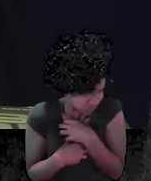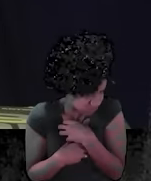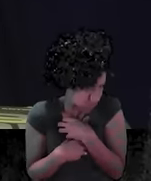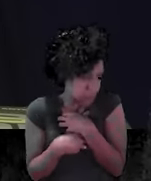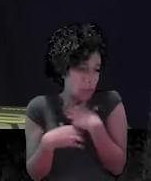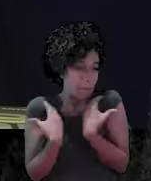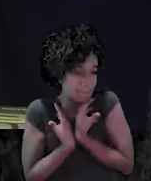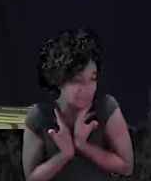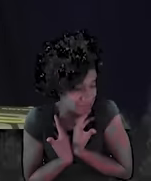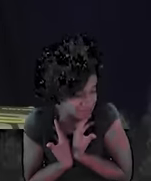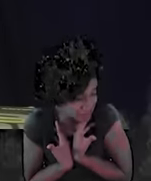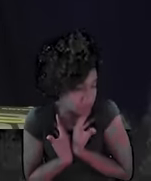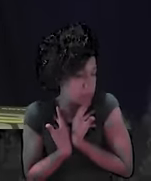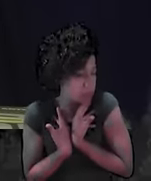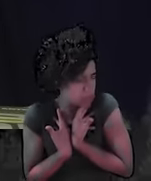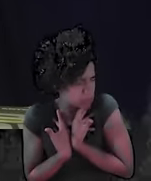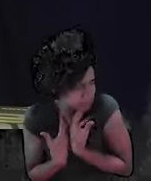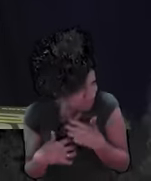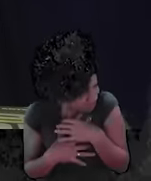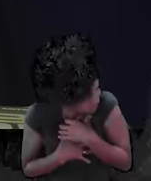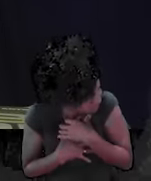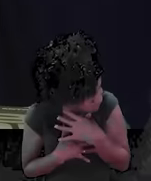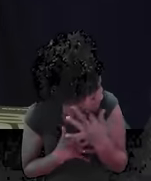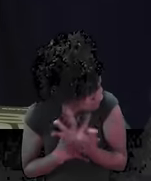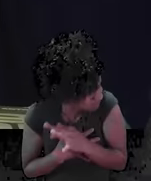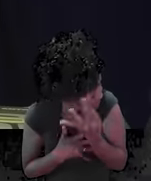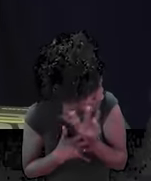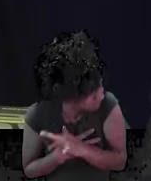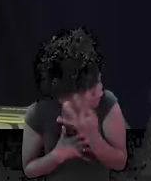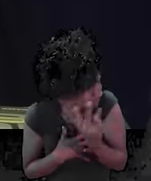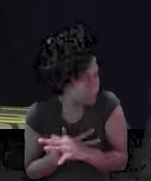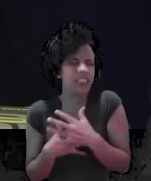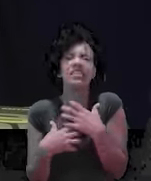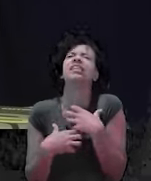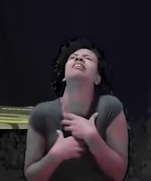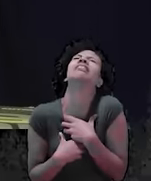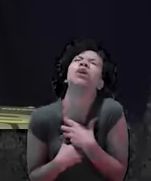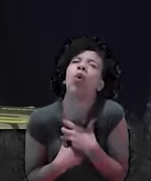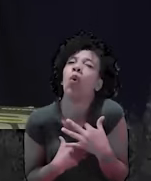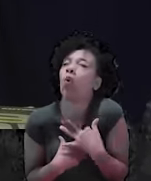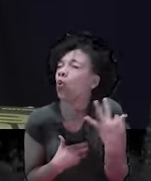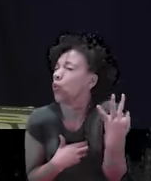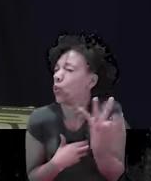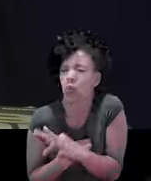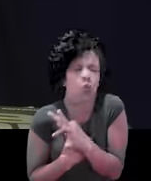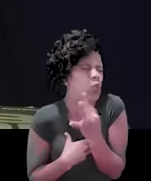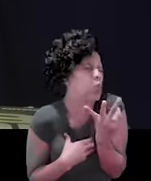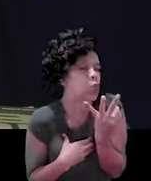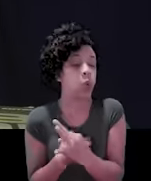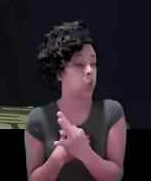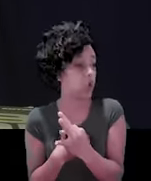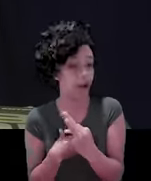vou dar uma poda de canhão assim no peito aquilo doía bicho o Fado